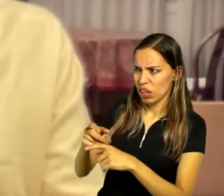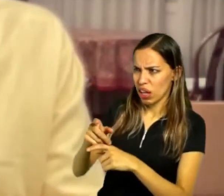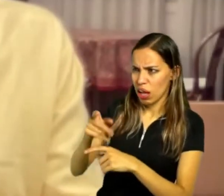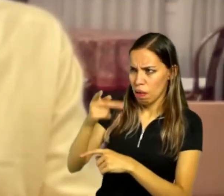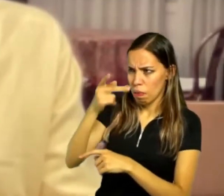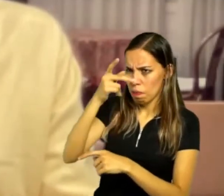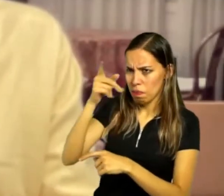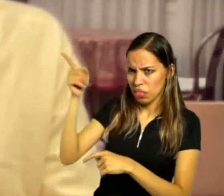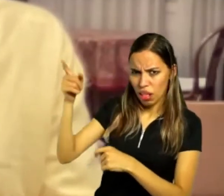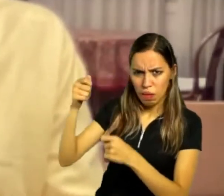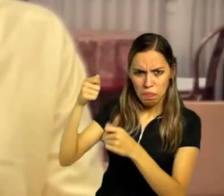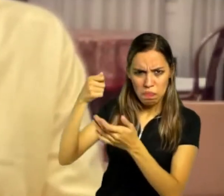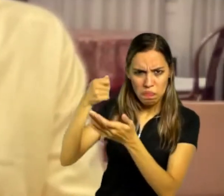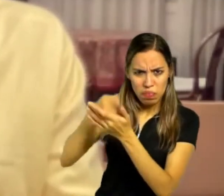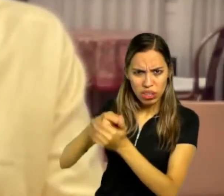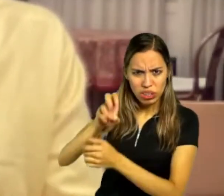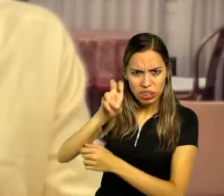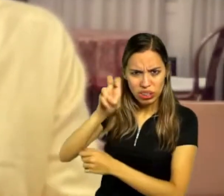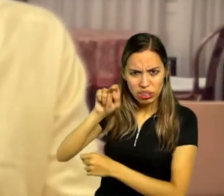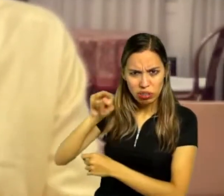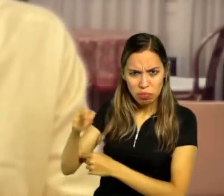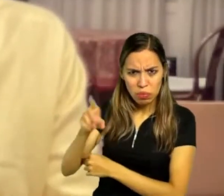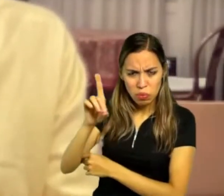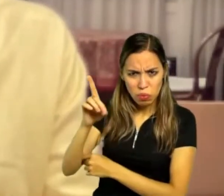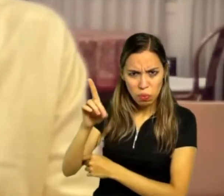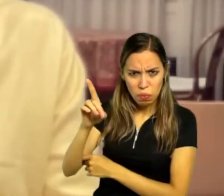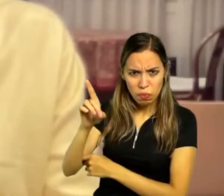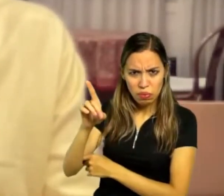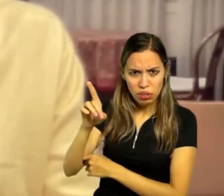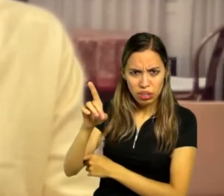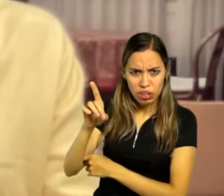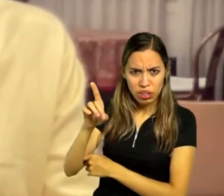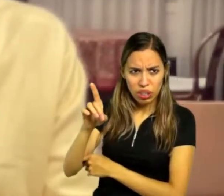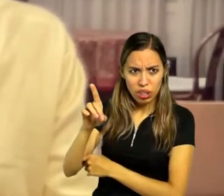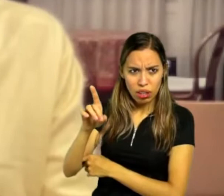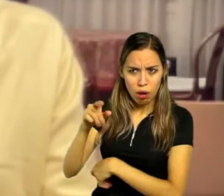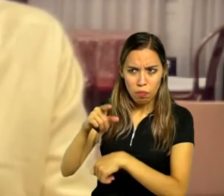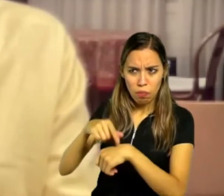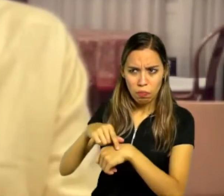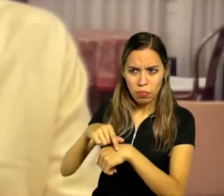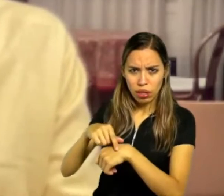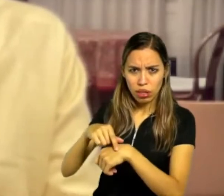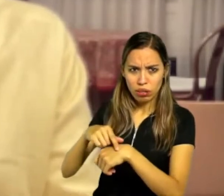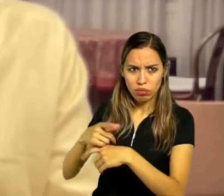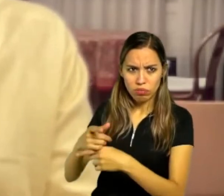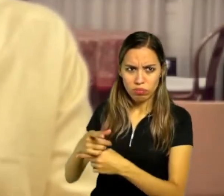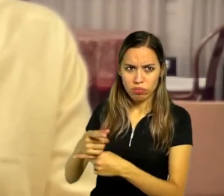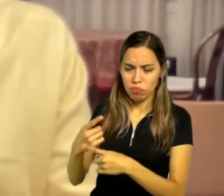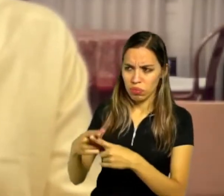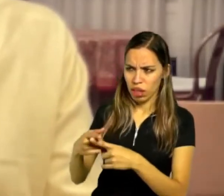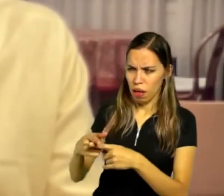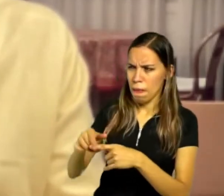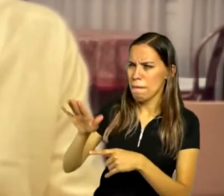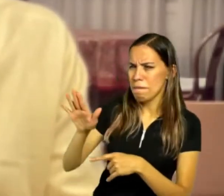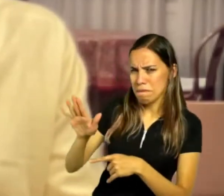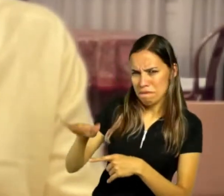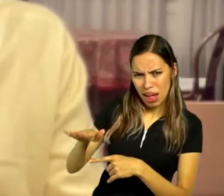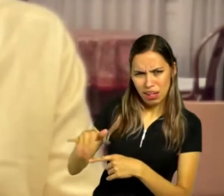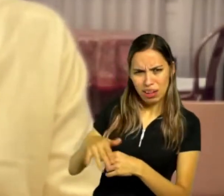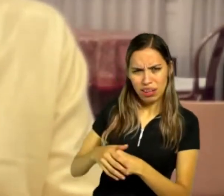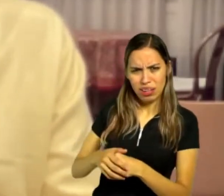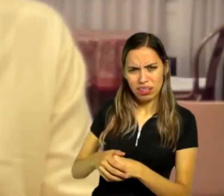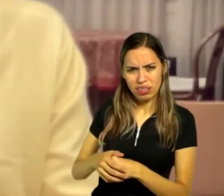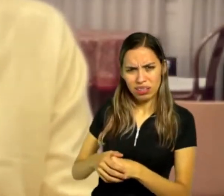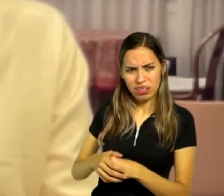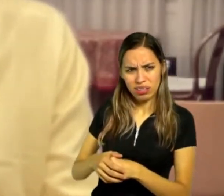um atendimento de emergência é uma ninharia. Você não me assustaria